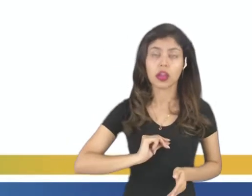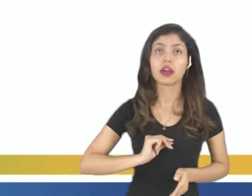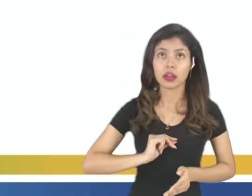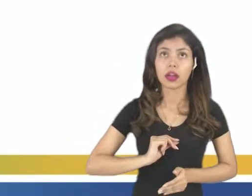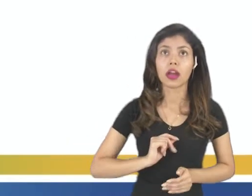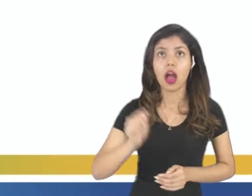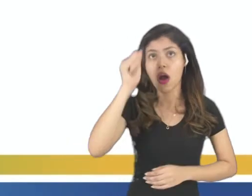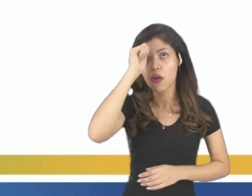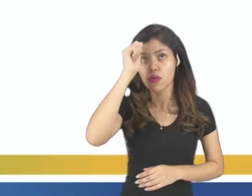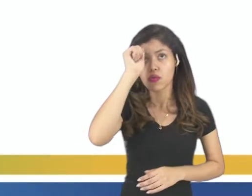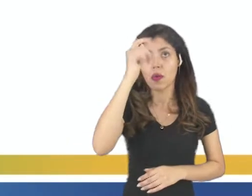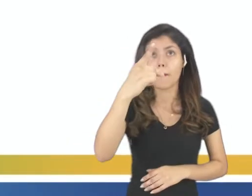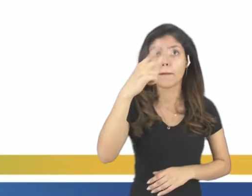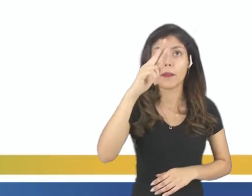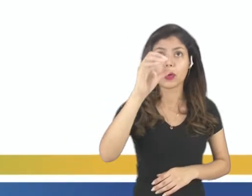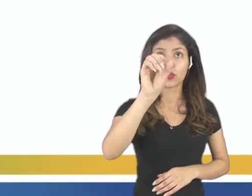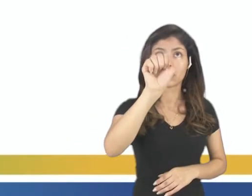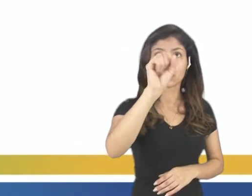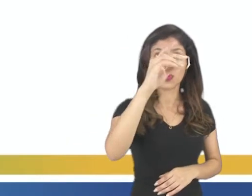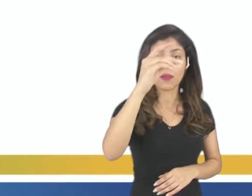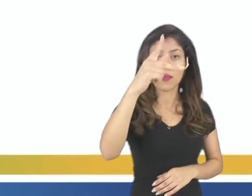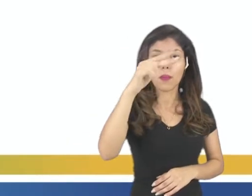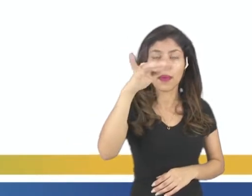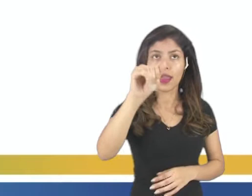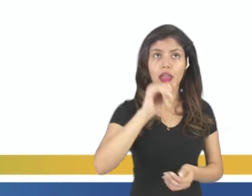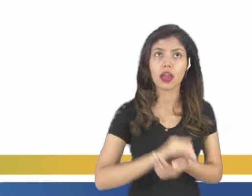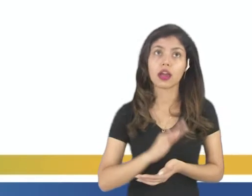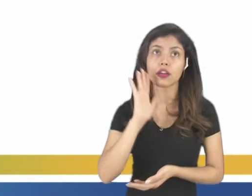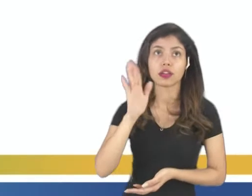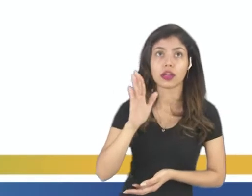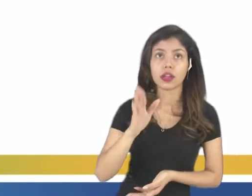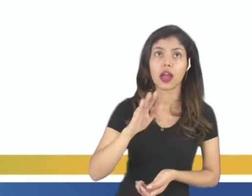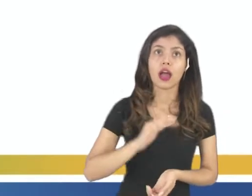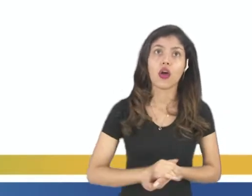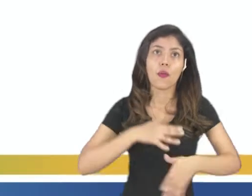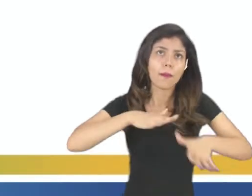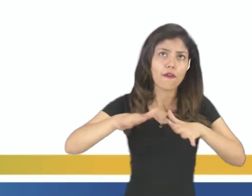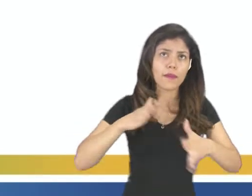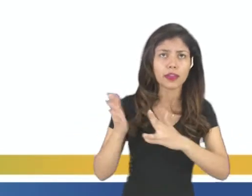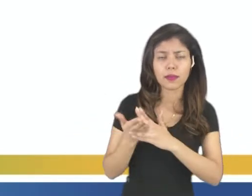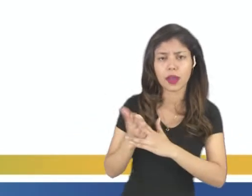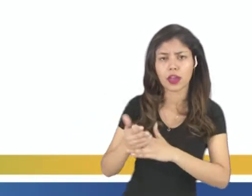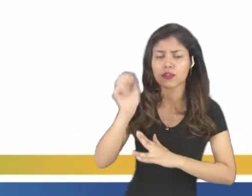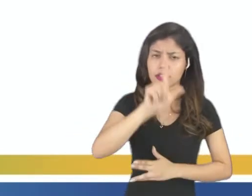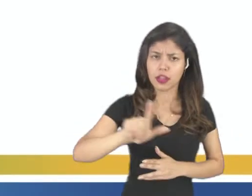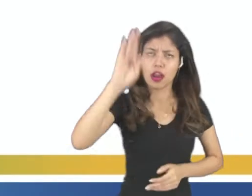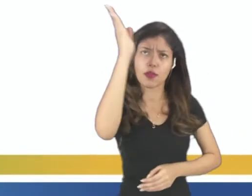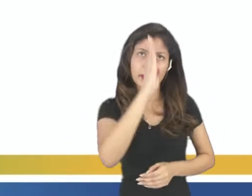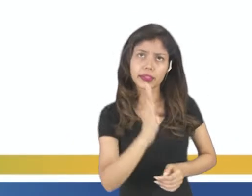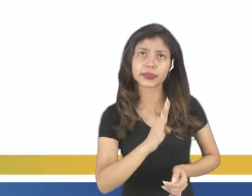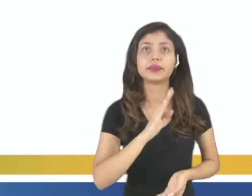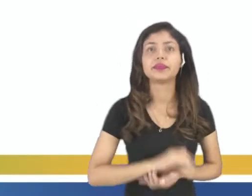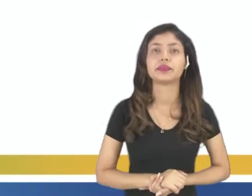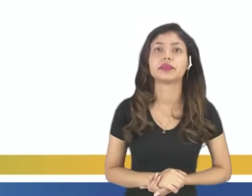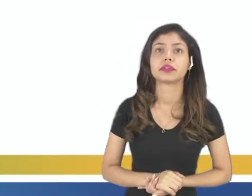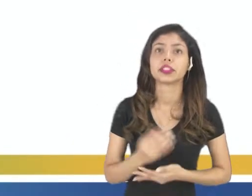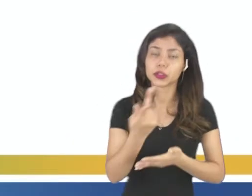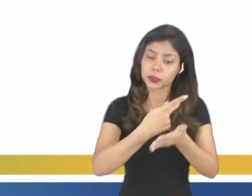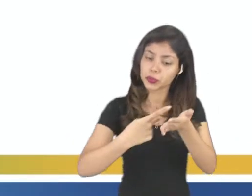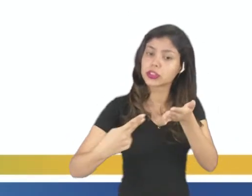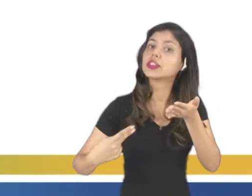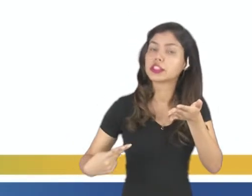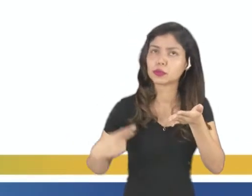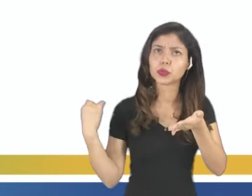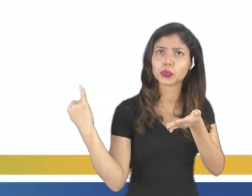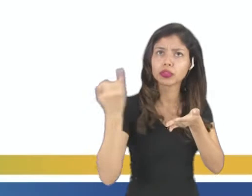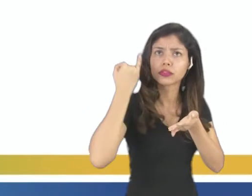da obra Prosopopeia, tá, que inaugurou o movimento do barroco literário no Brasil. Esse poema